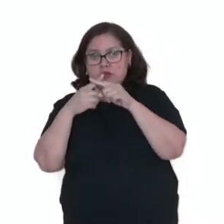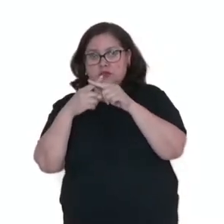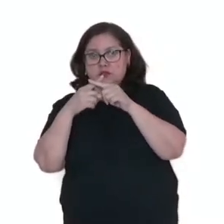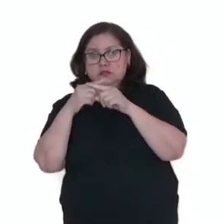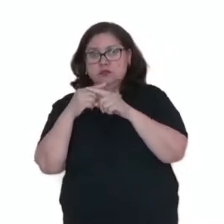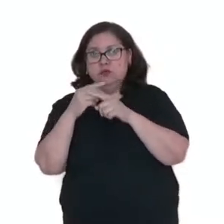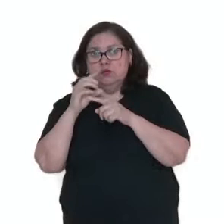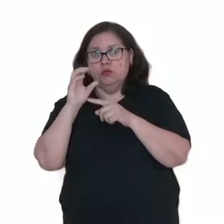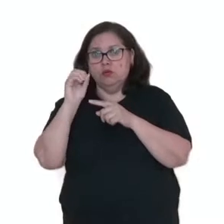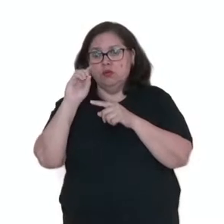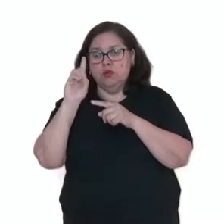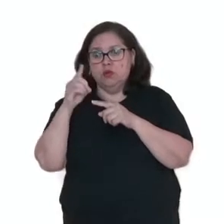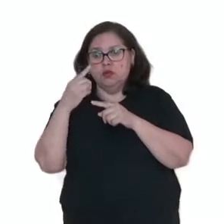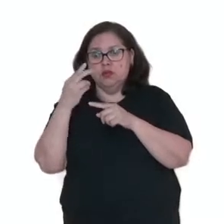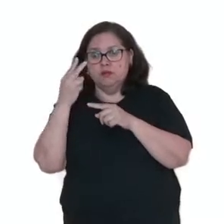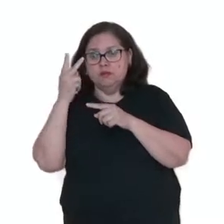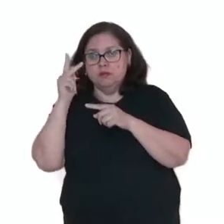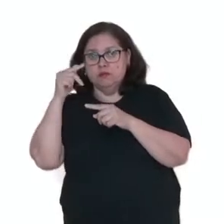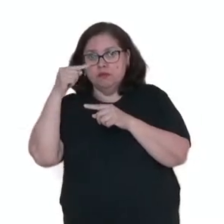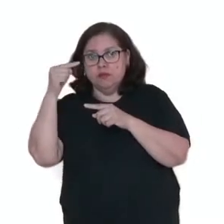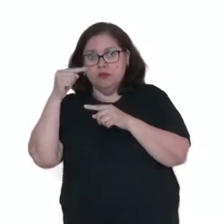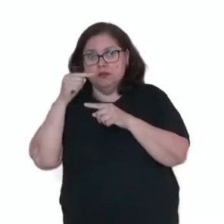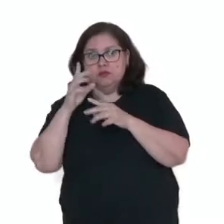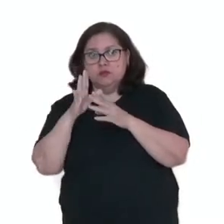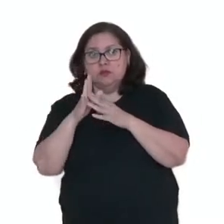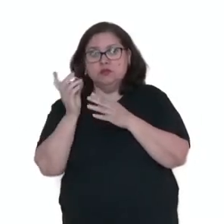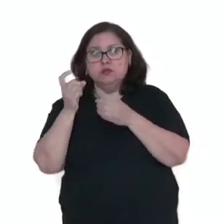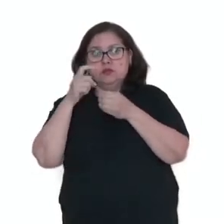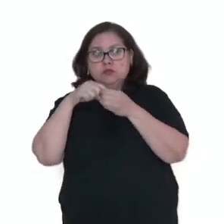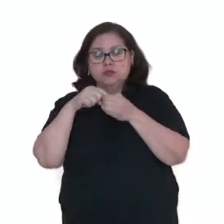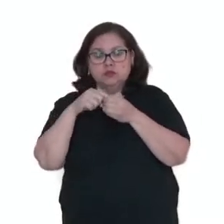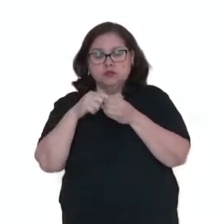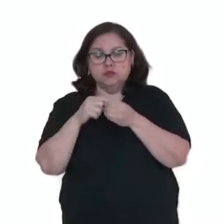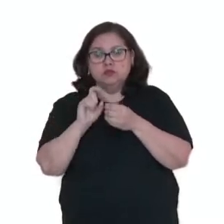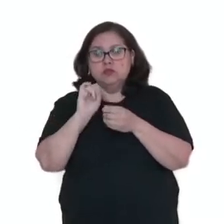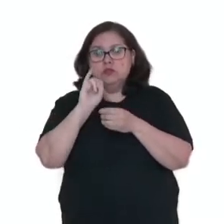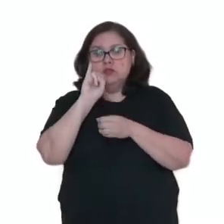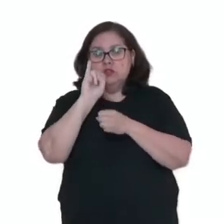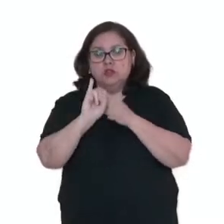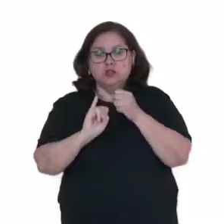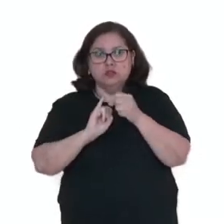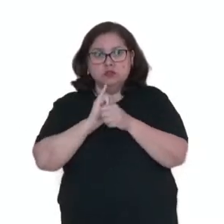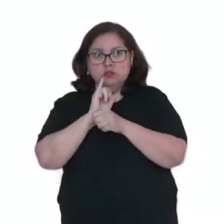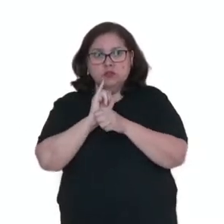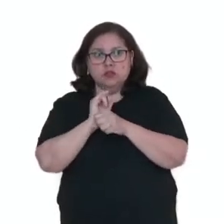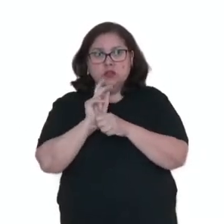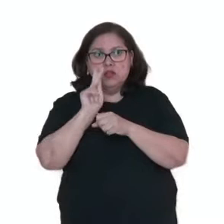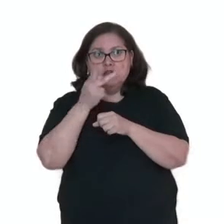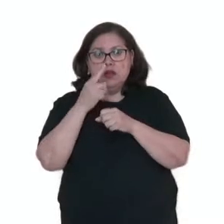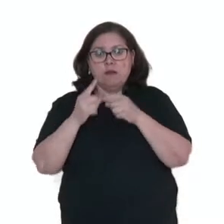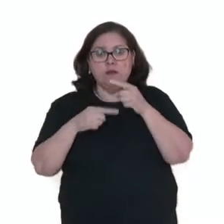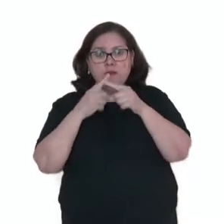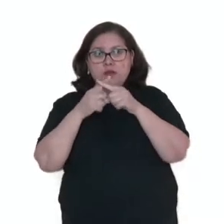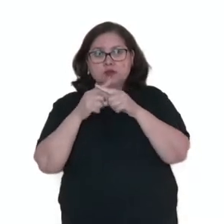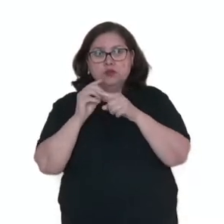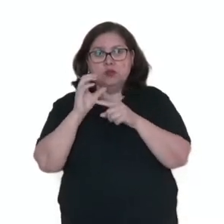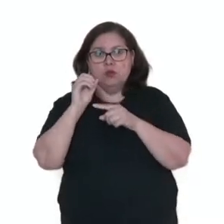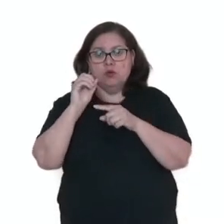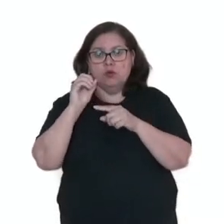H3O+ e o OH-. As concentrações de íons H+